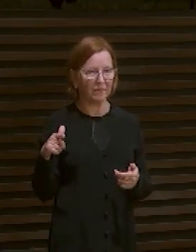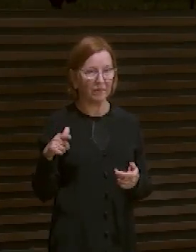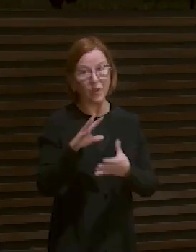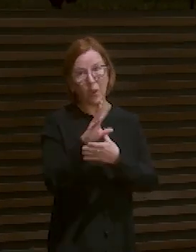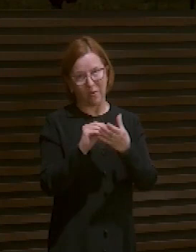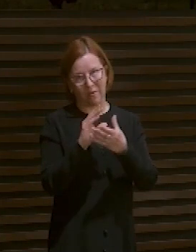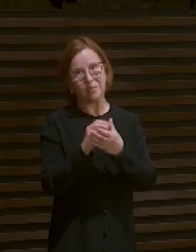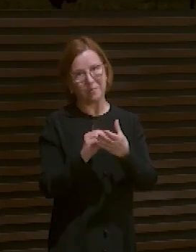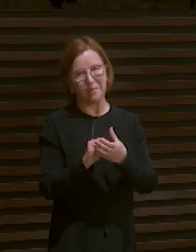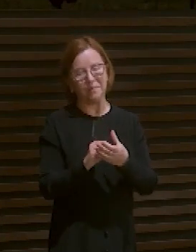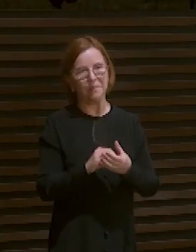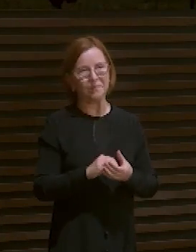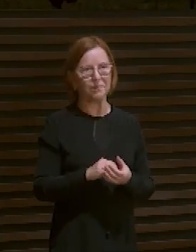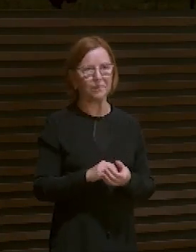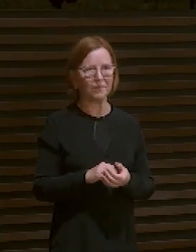cópias.